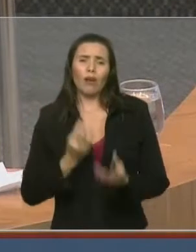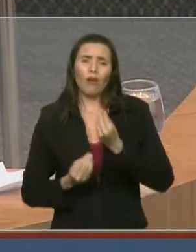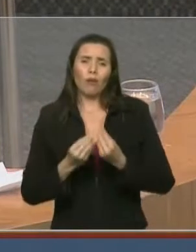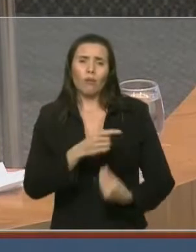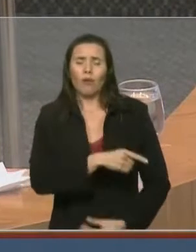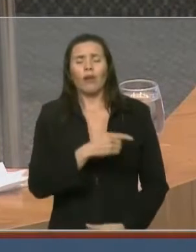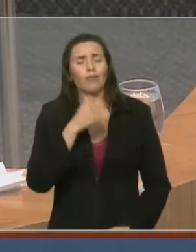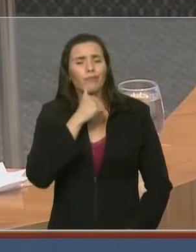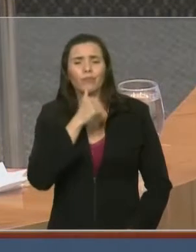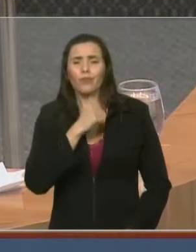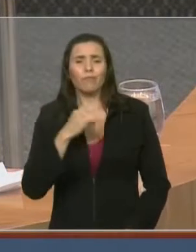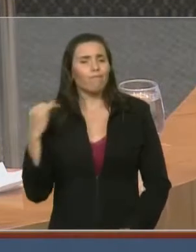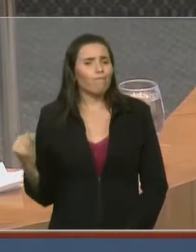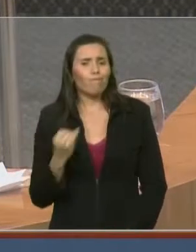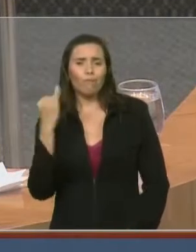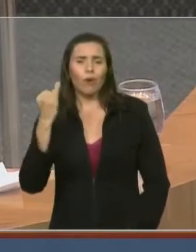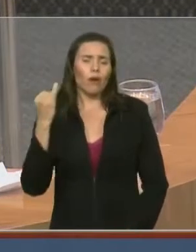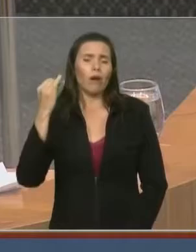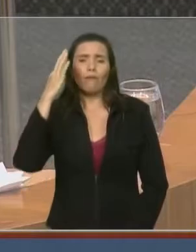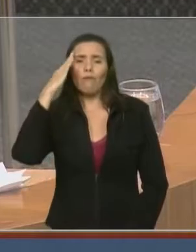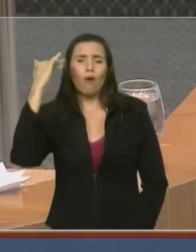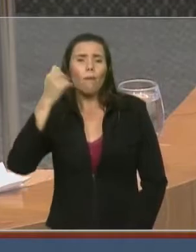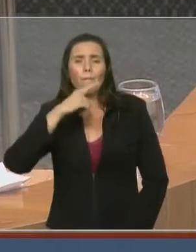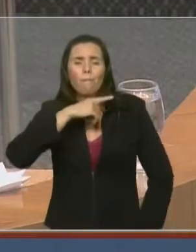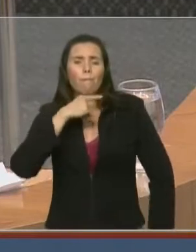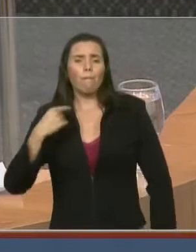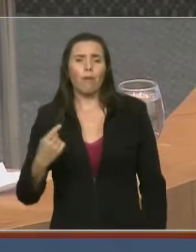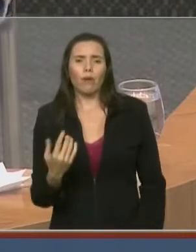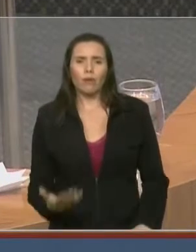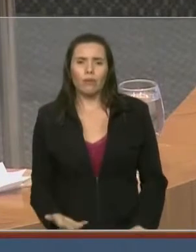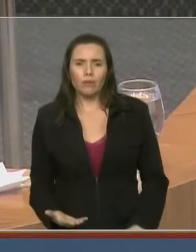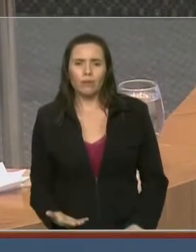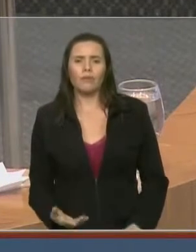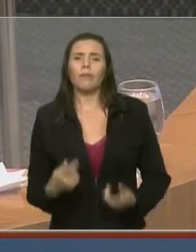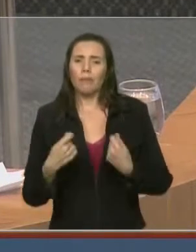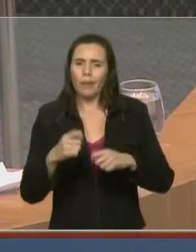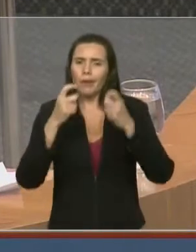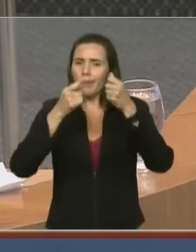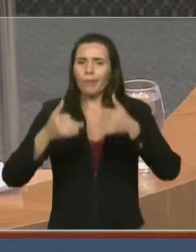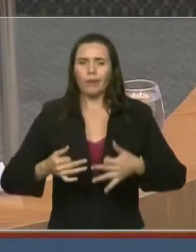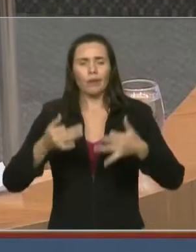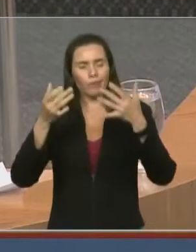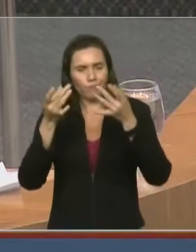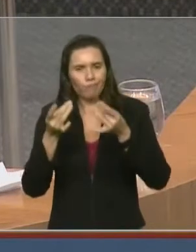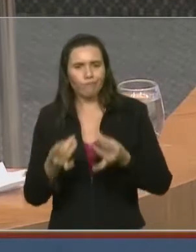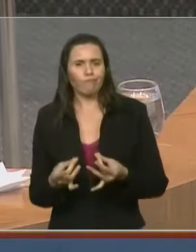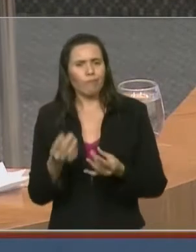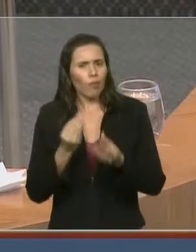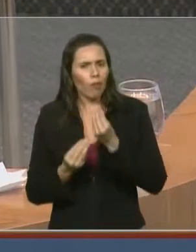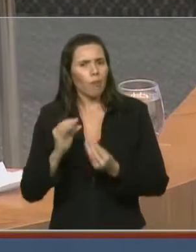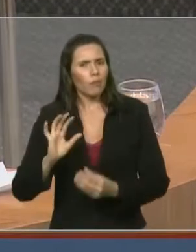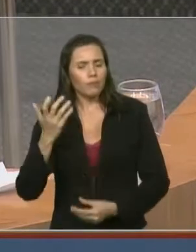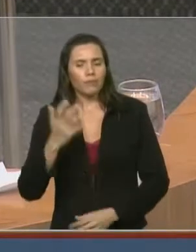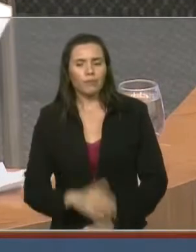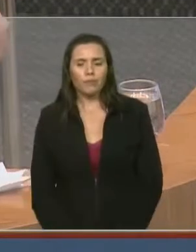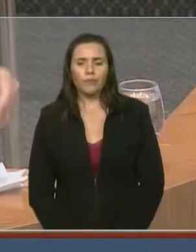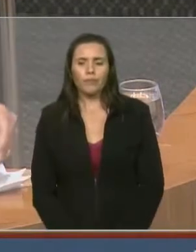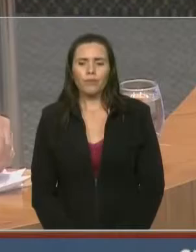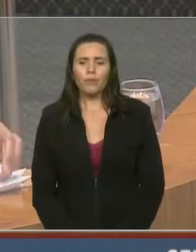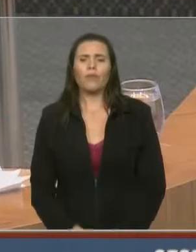através do uso de forças policiais e também através de milícias privadas,